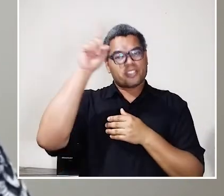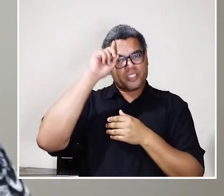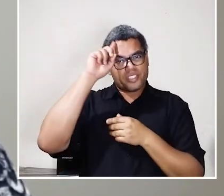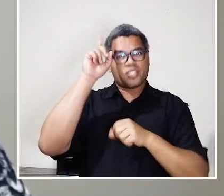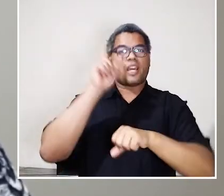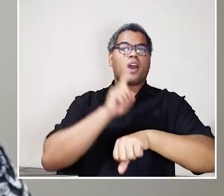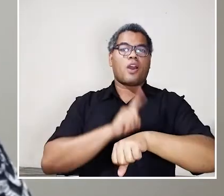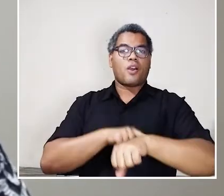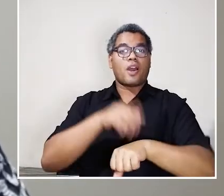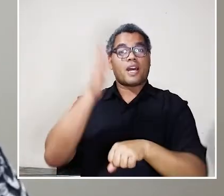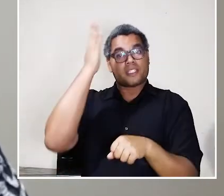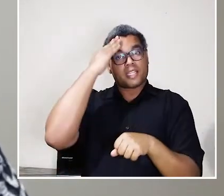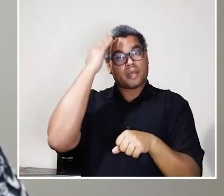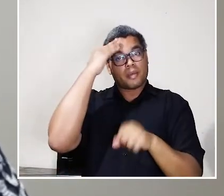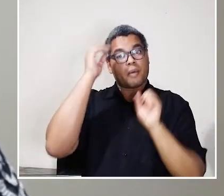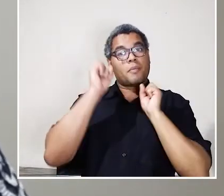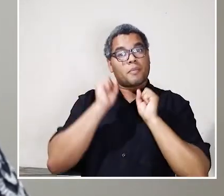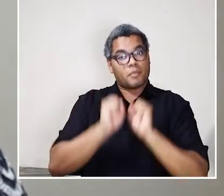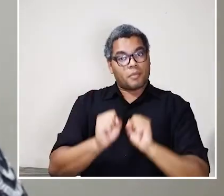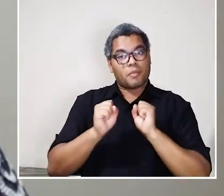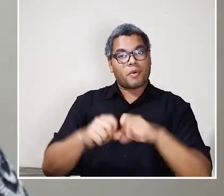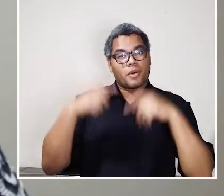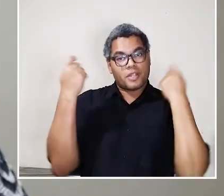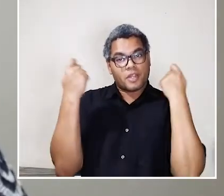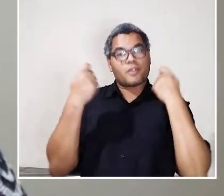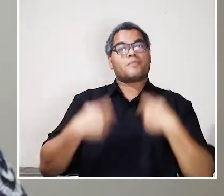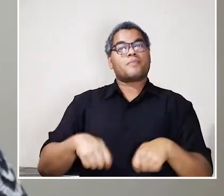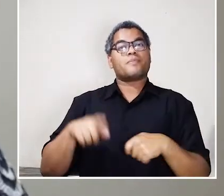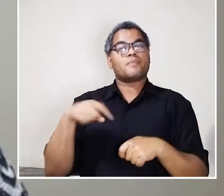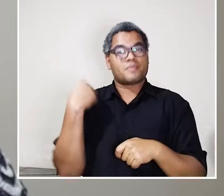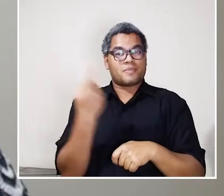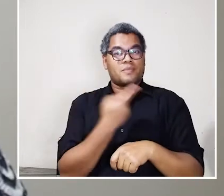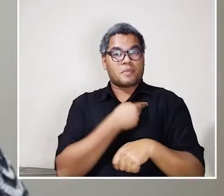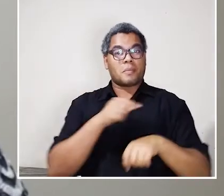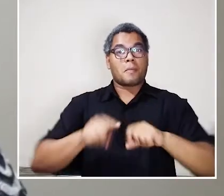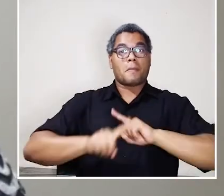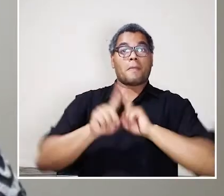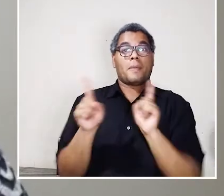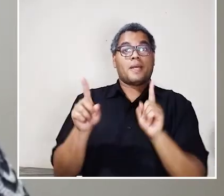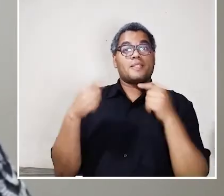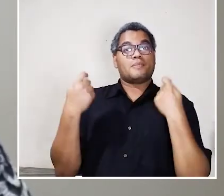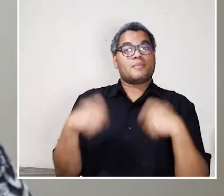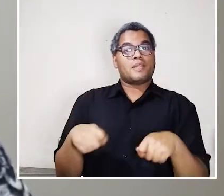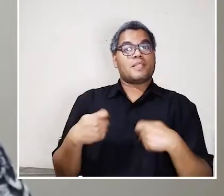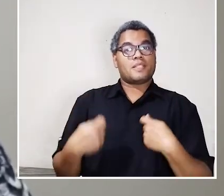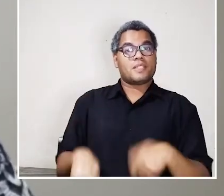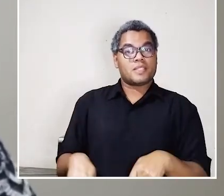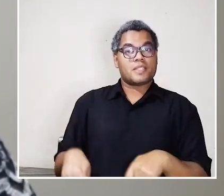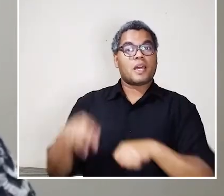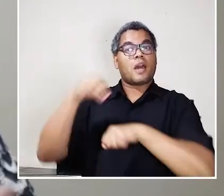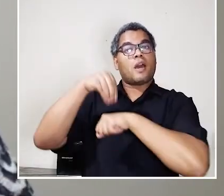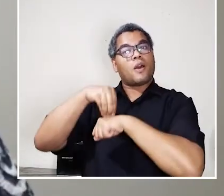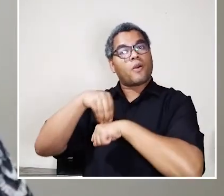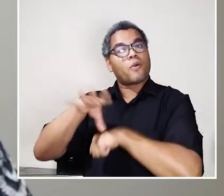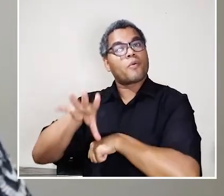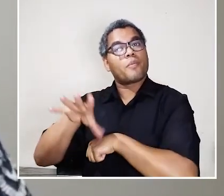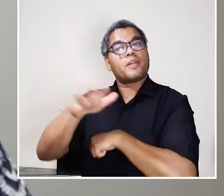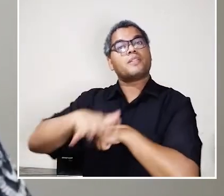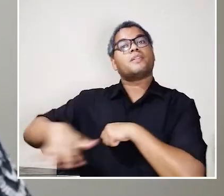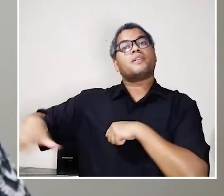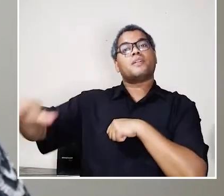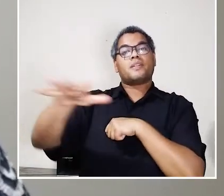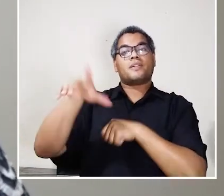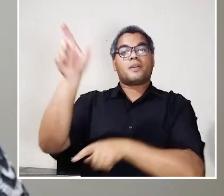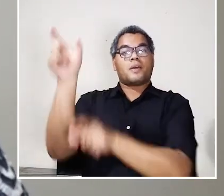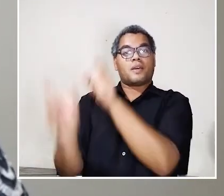a qualquer hora. Elas saberão que poderão contar conosco, mas nós precisaremos estar compartilhando